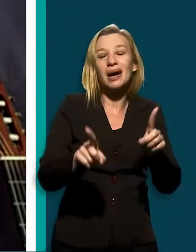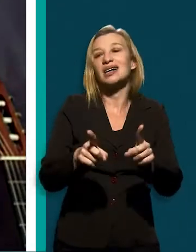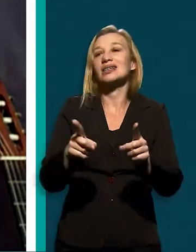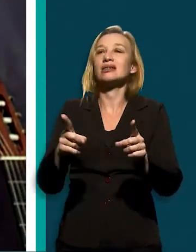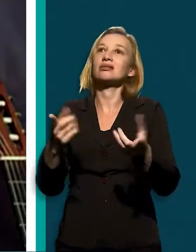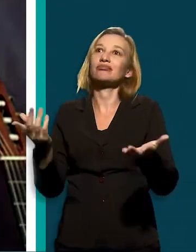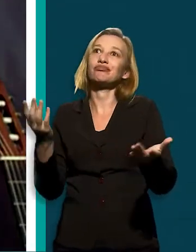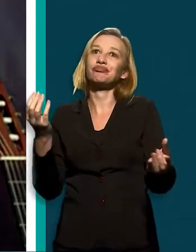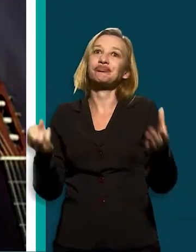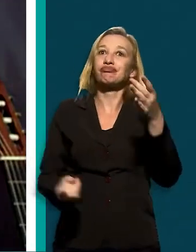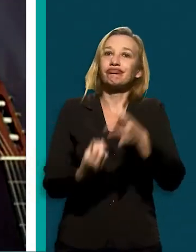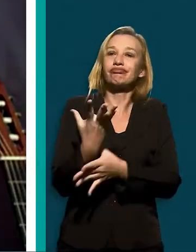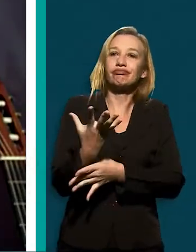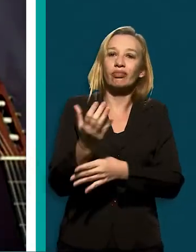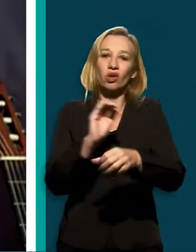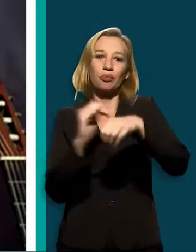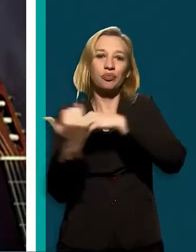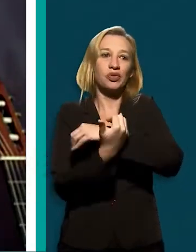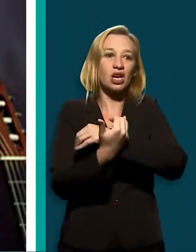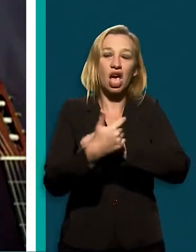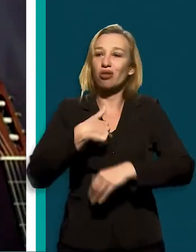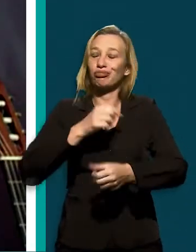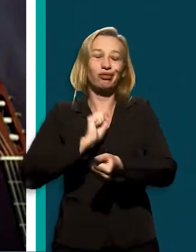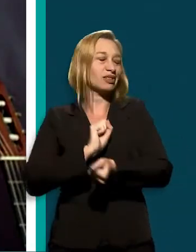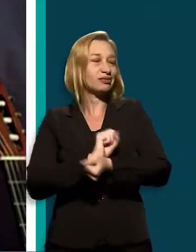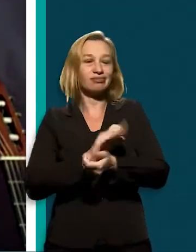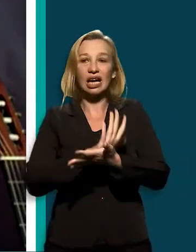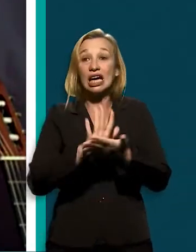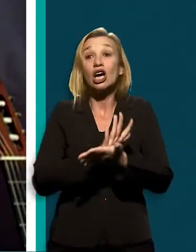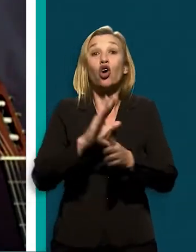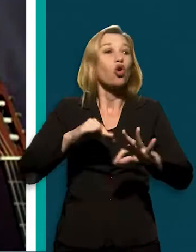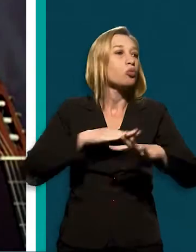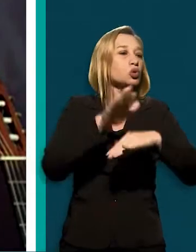repente apareceu uma pandemia que eu não estava esperando.